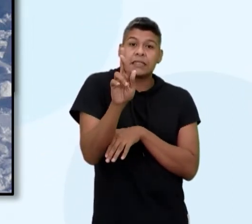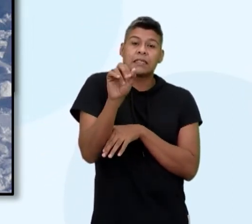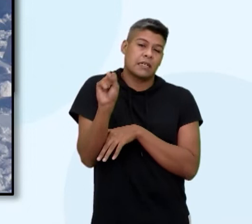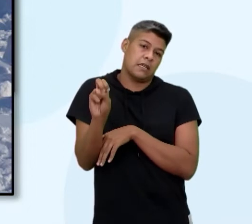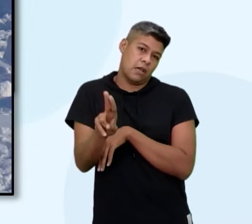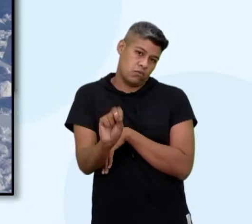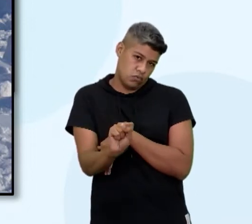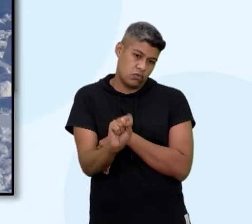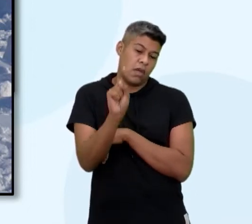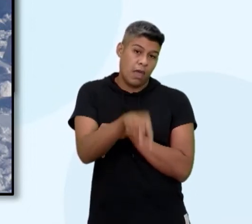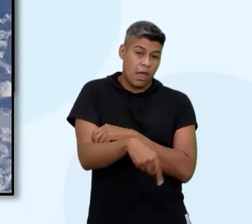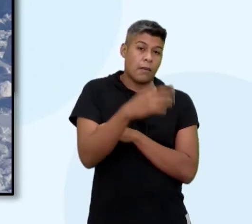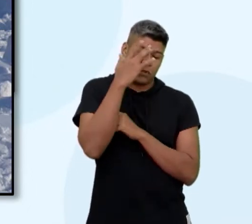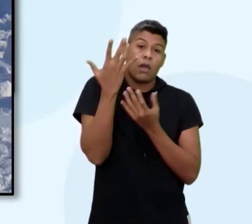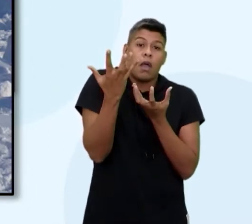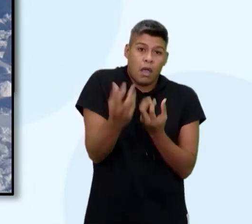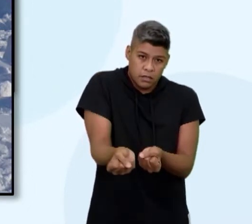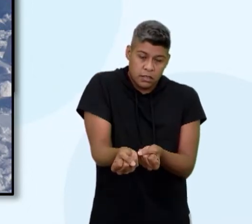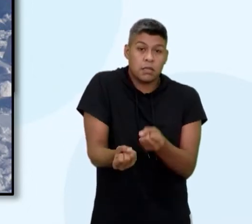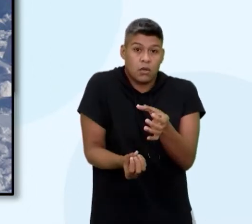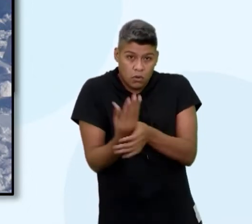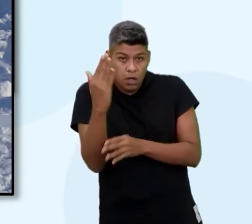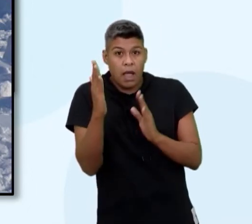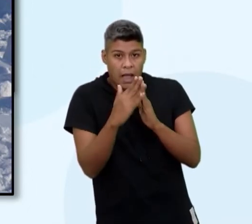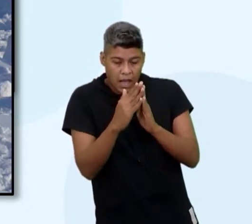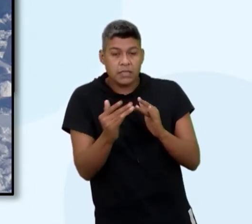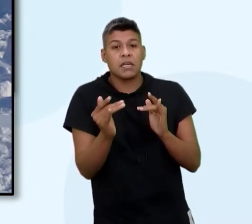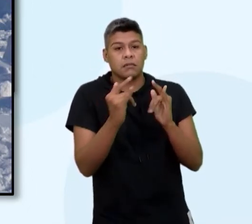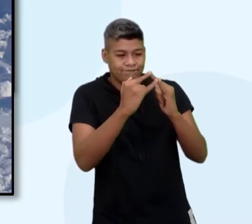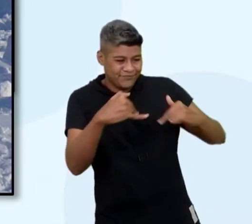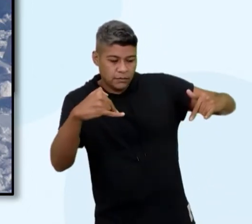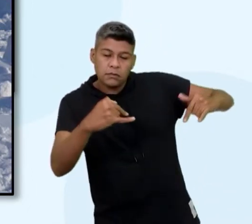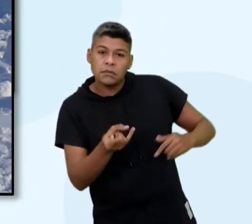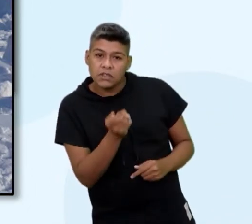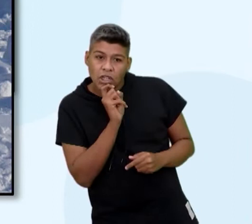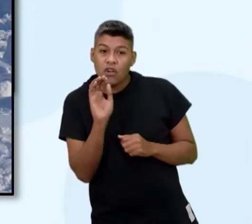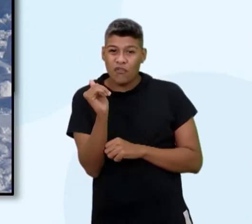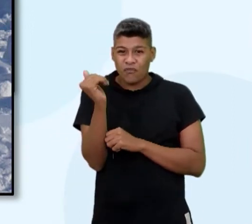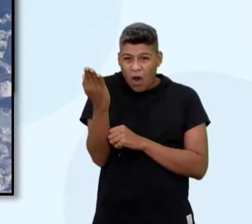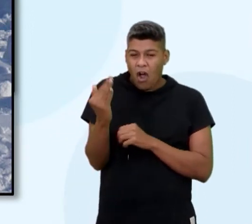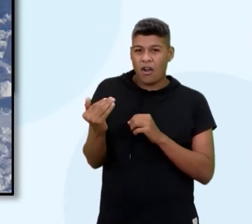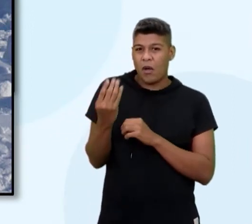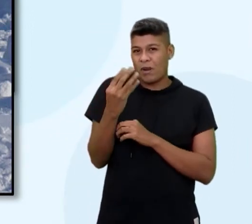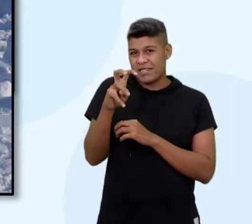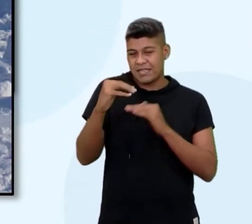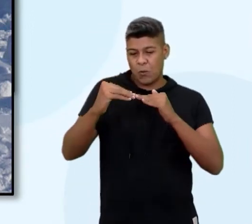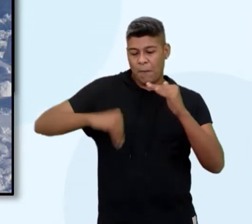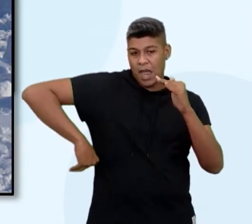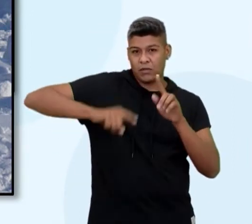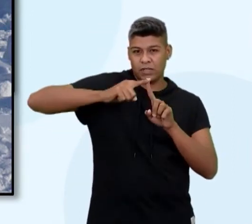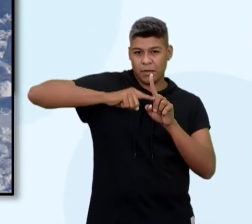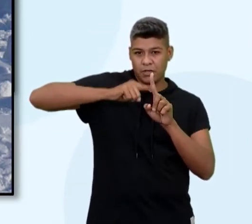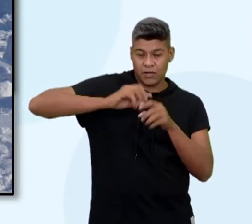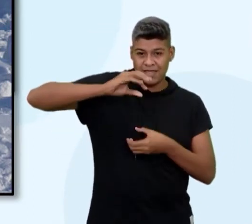que é uma temperatura tolerável. Então ele constrói a casinha de gelo para se proteger. Lá fora está menos 45 e lá dentro está